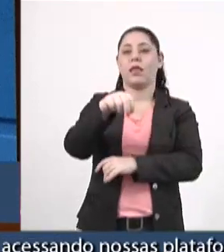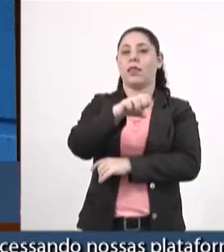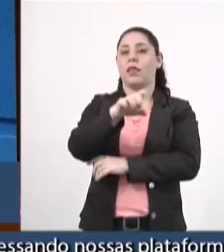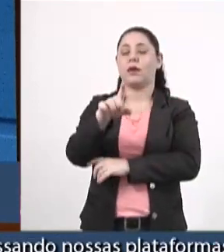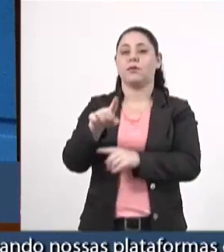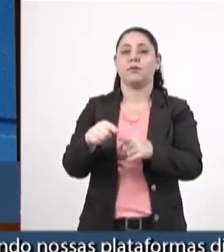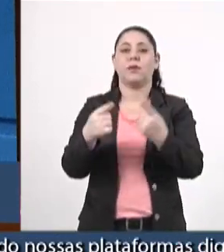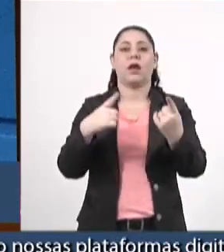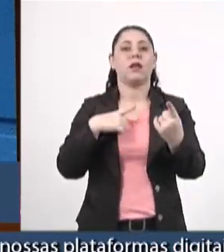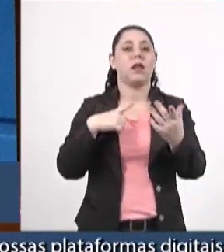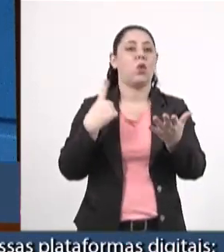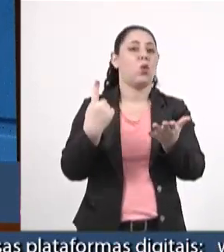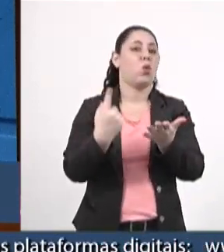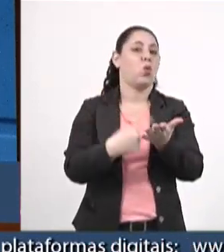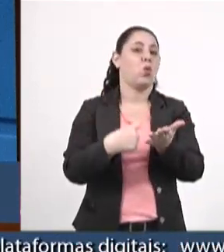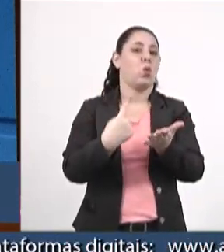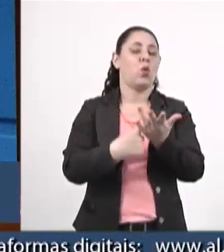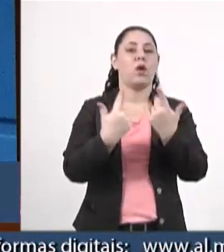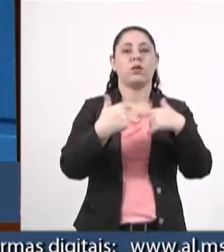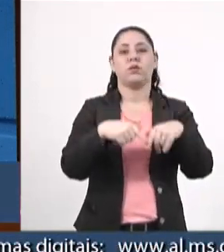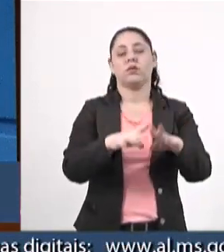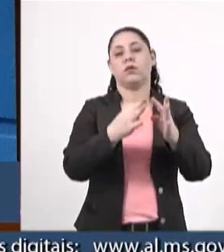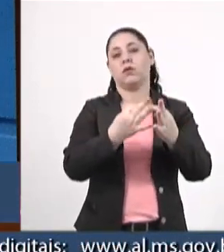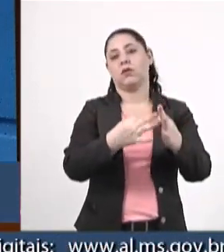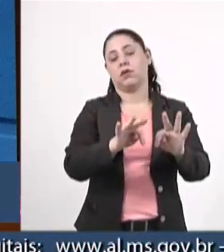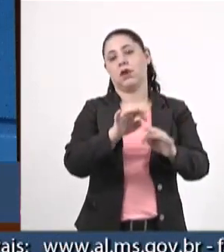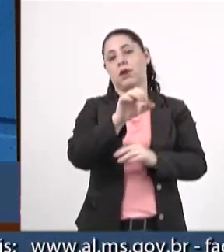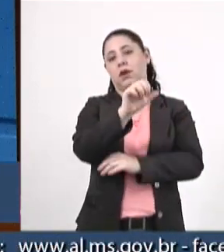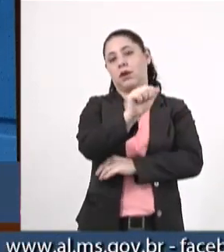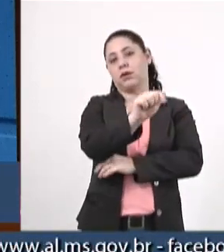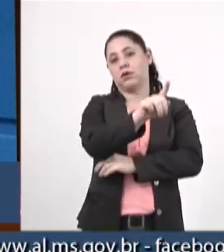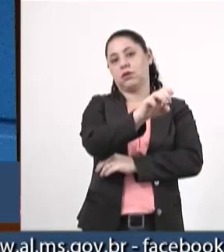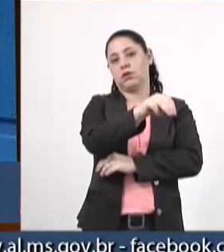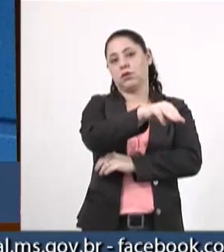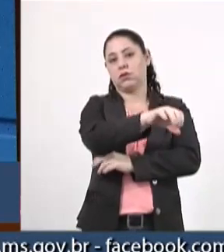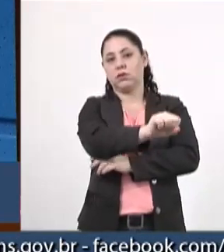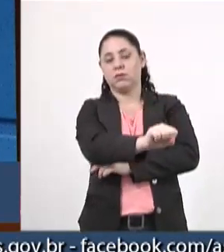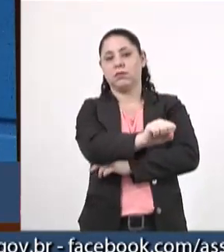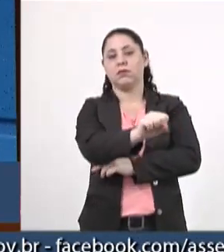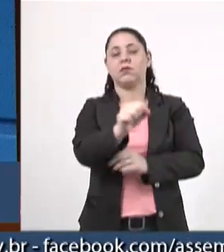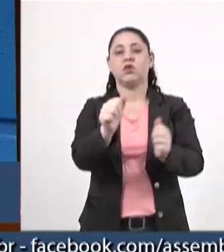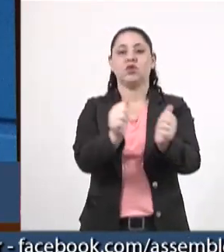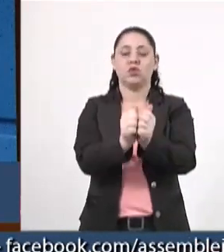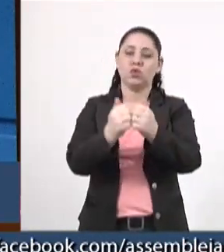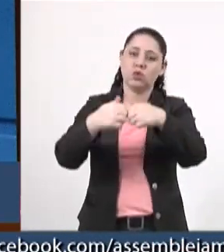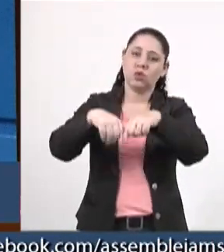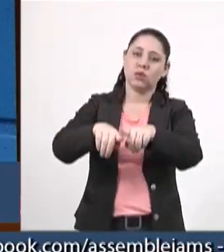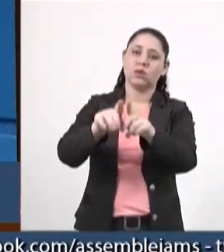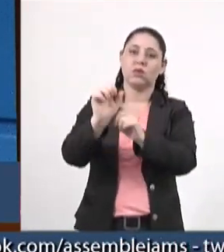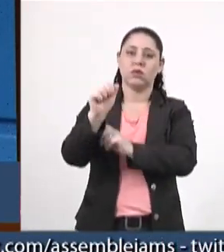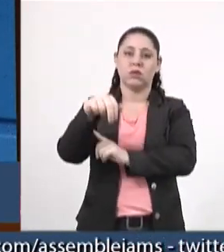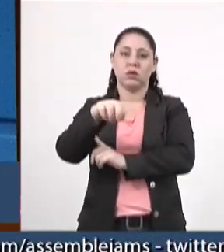Mas existe um termo de cooperação técnica entre a GEMES e a ANEEL. Então, eu gostaria de